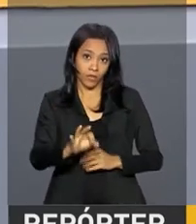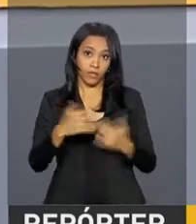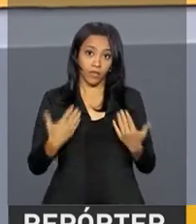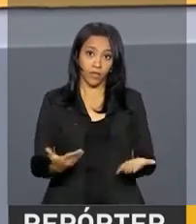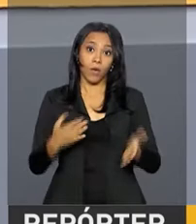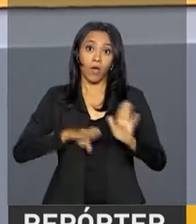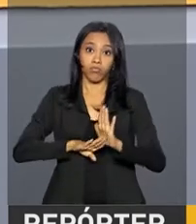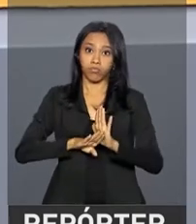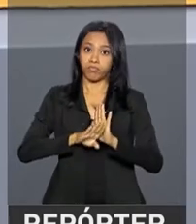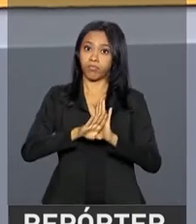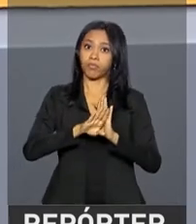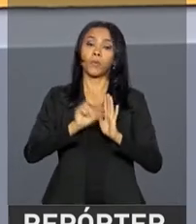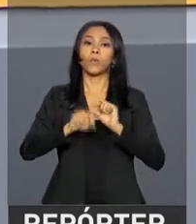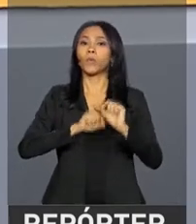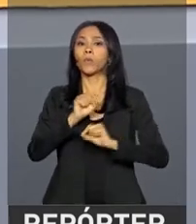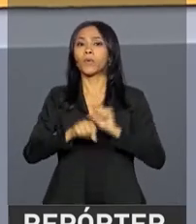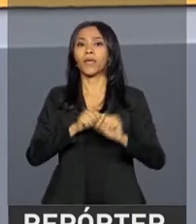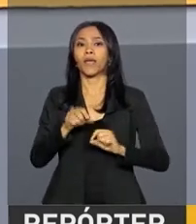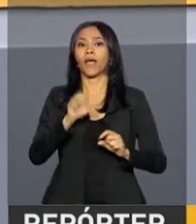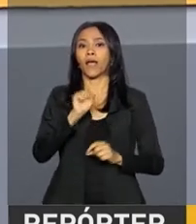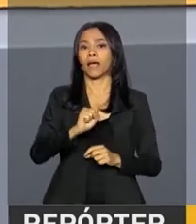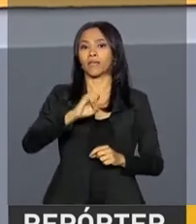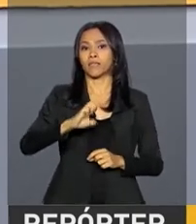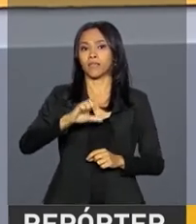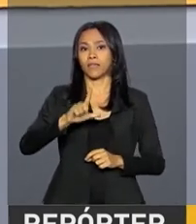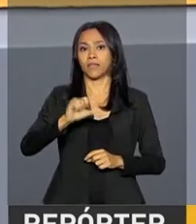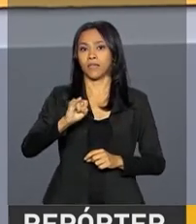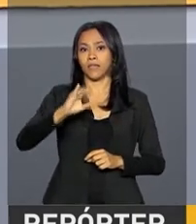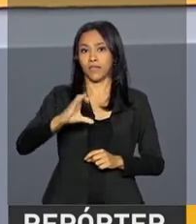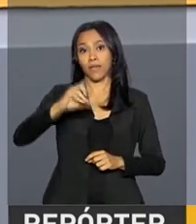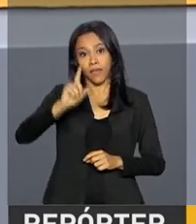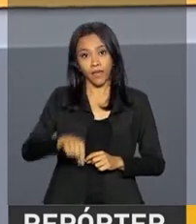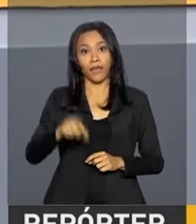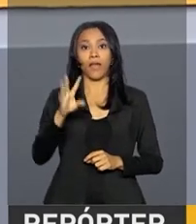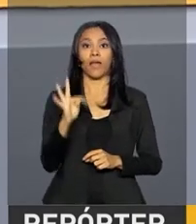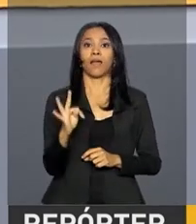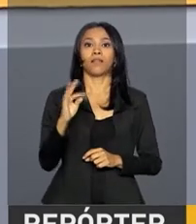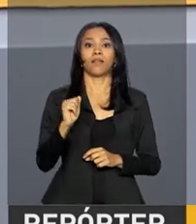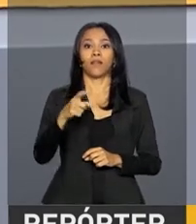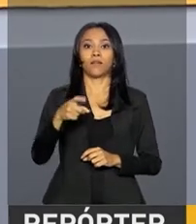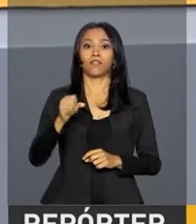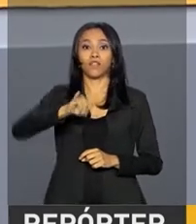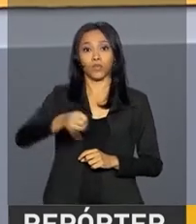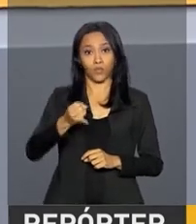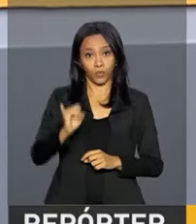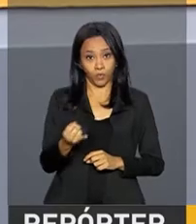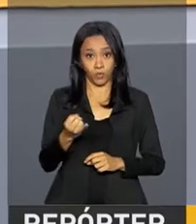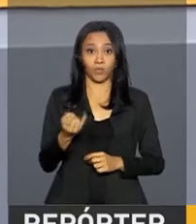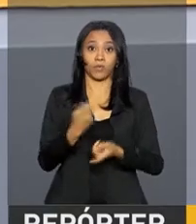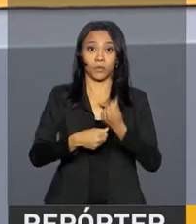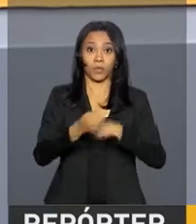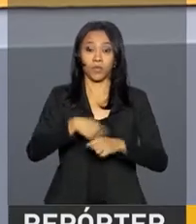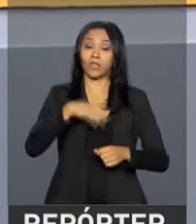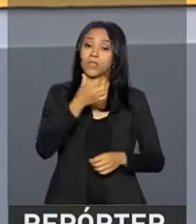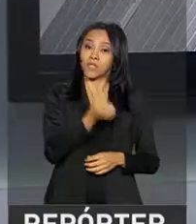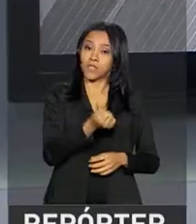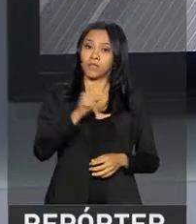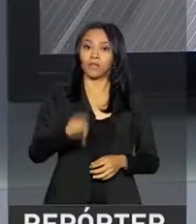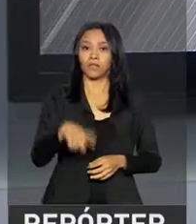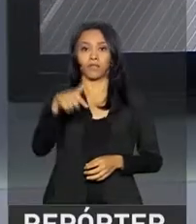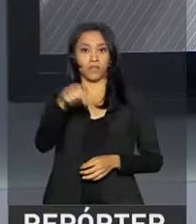as projeções levam em consideração a selic a taxa básica de juros da economia de 6,75 por cento